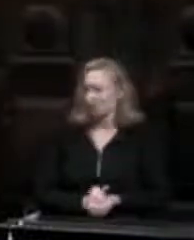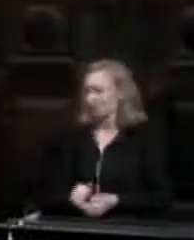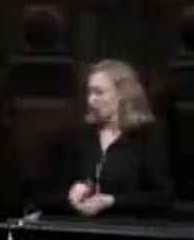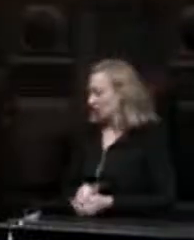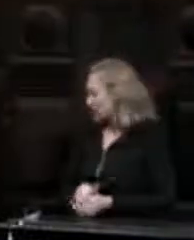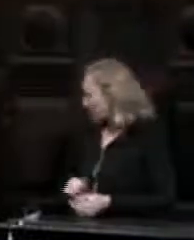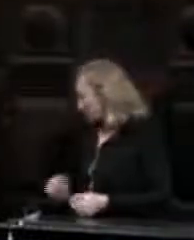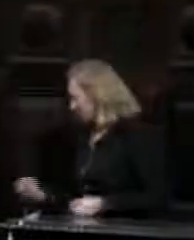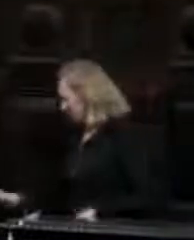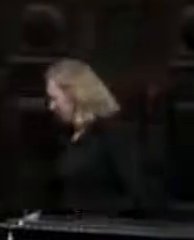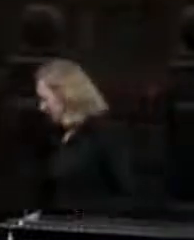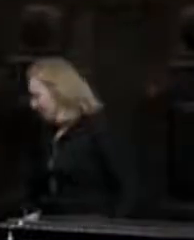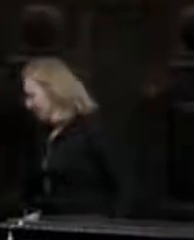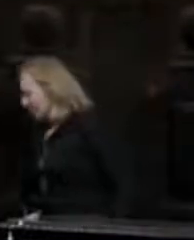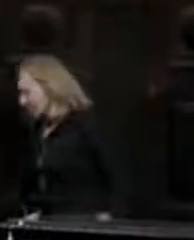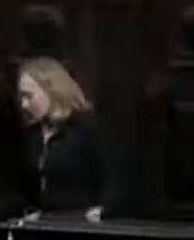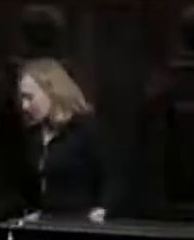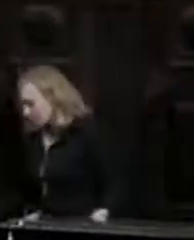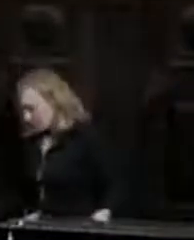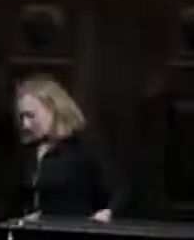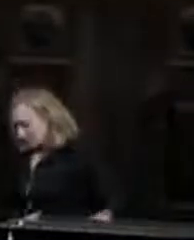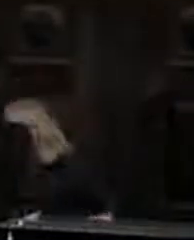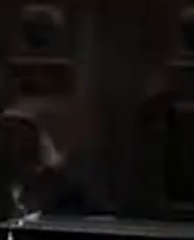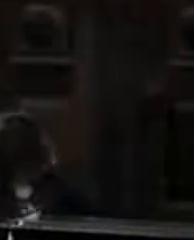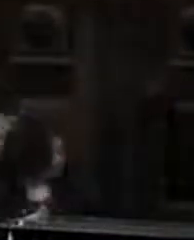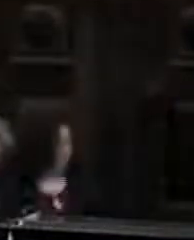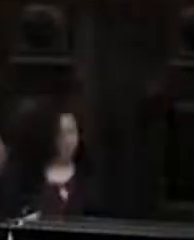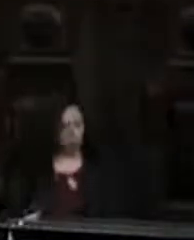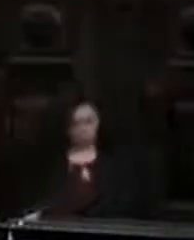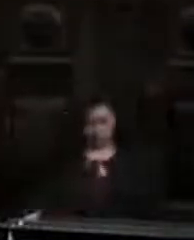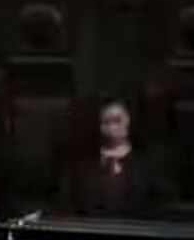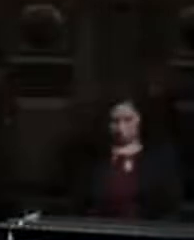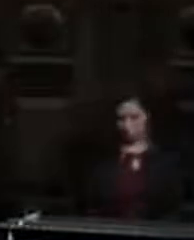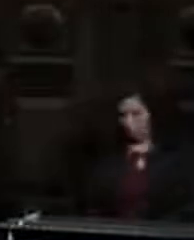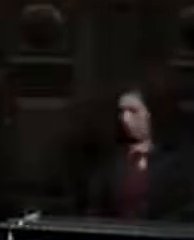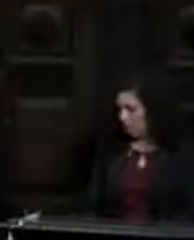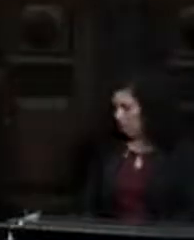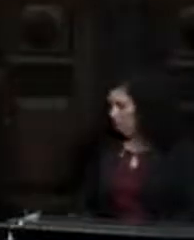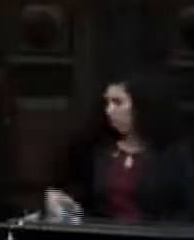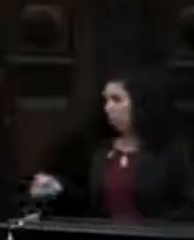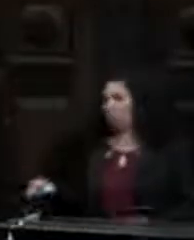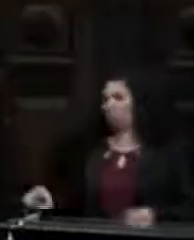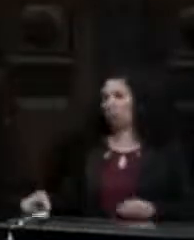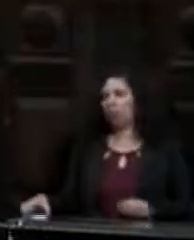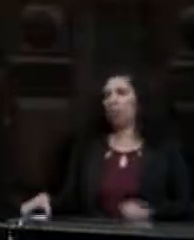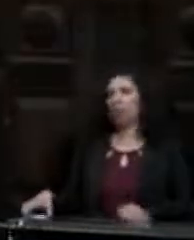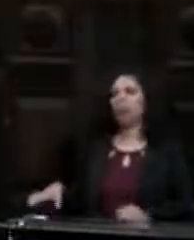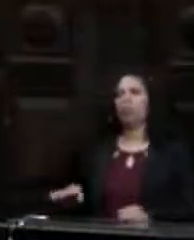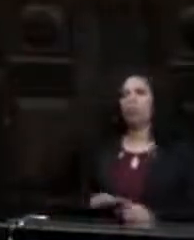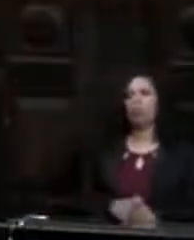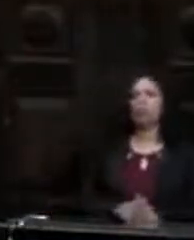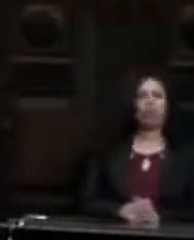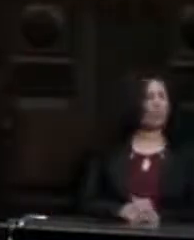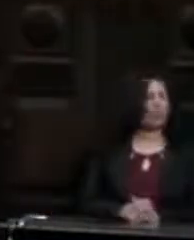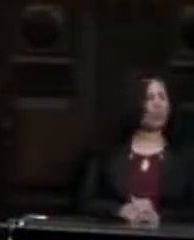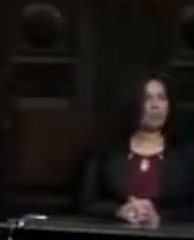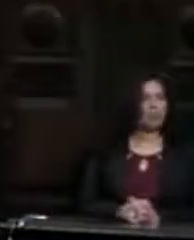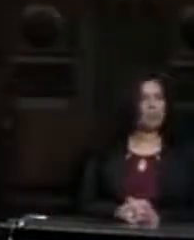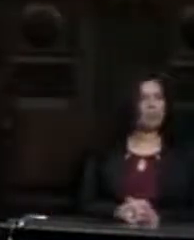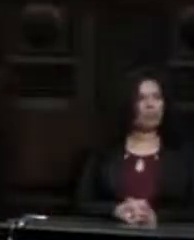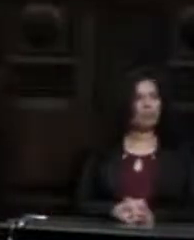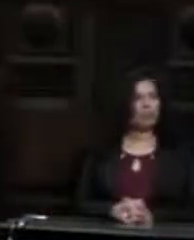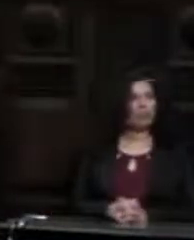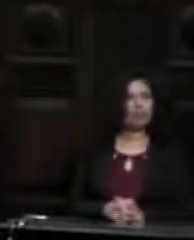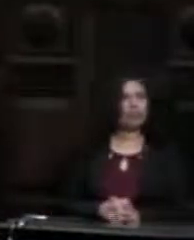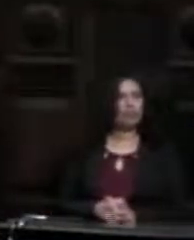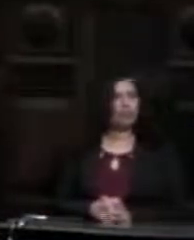toca, em termos de taxas, de tributos, de impostos, na medida que eu vejo um que não